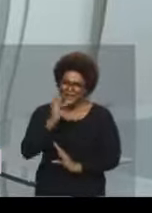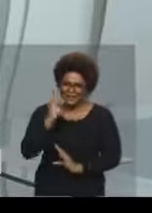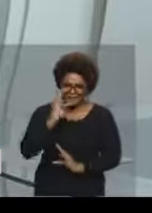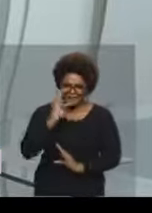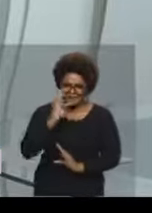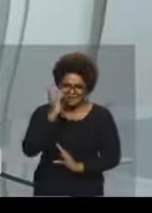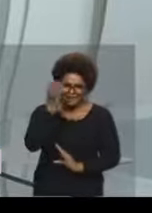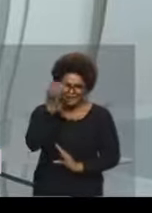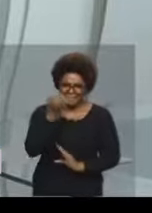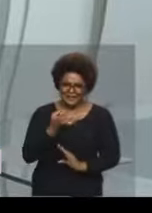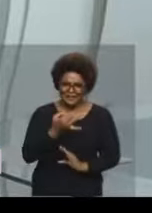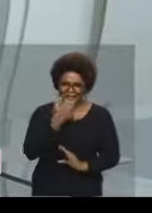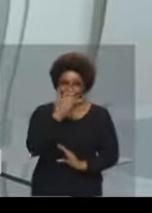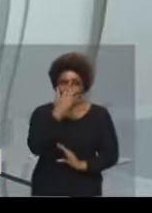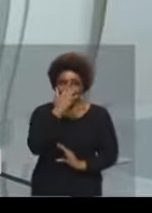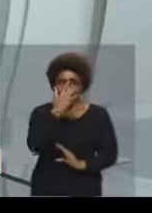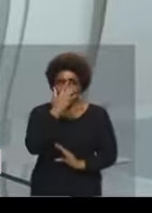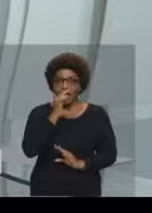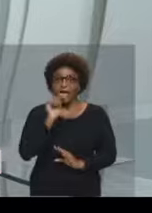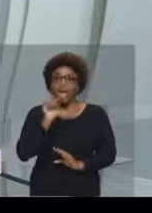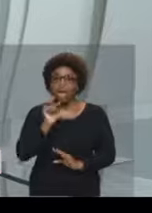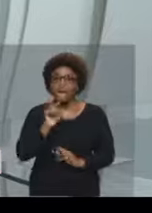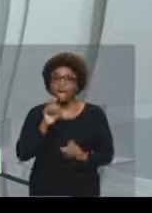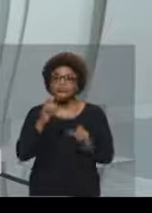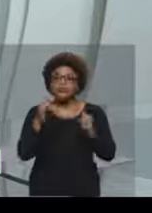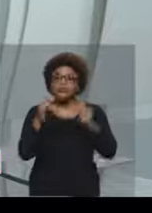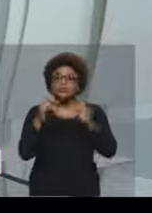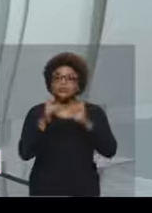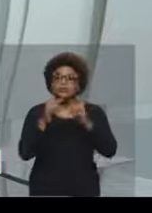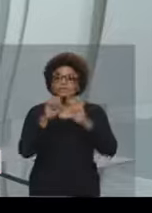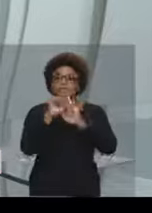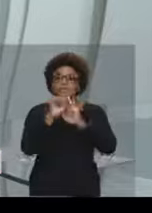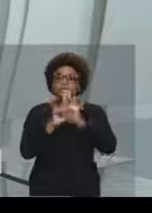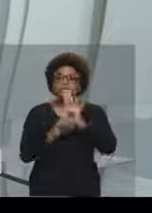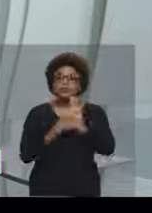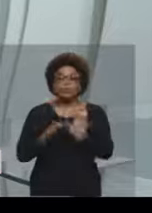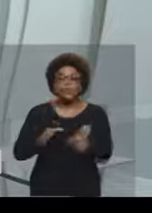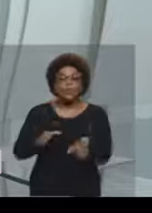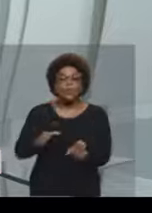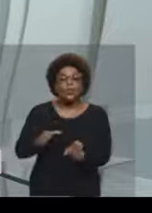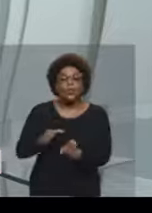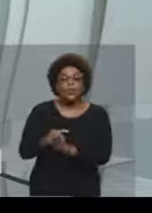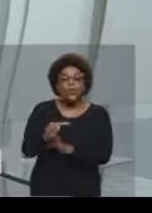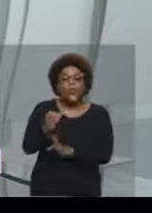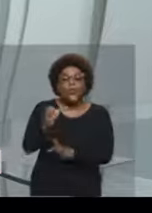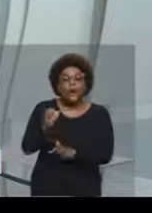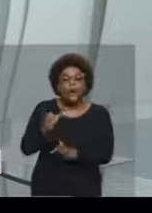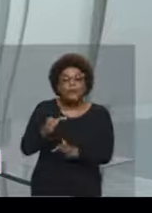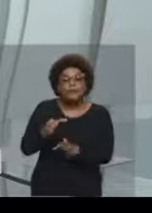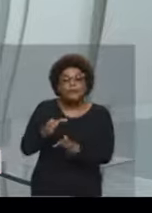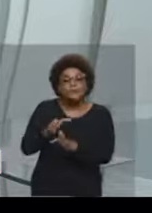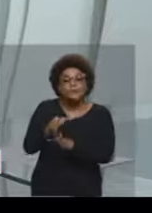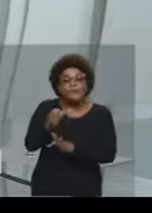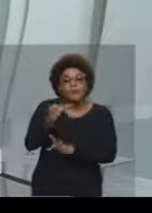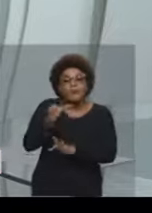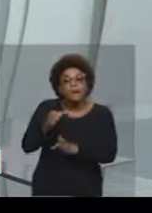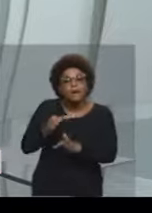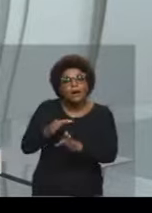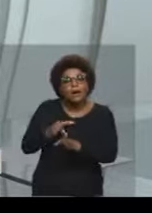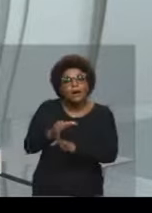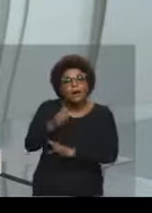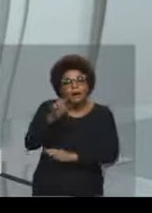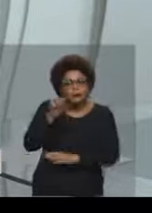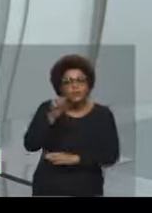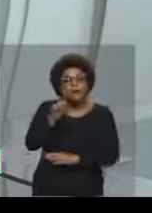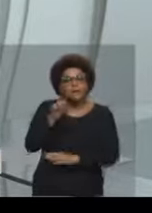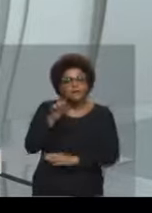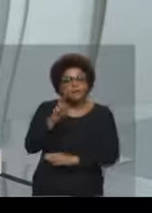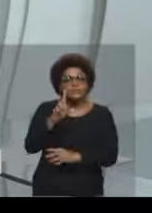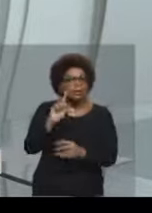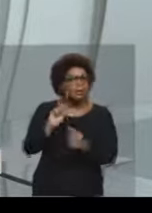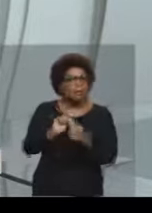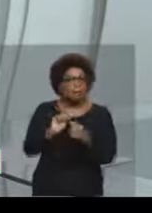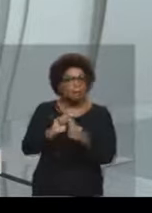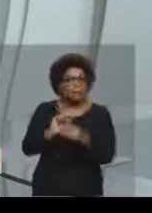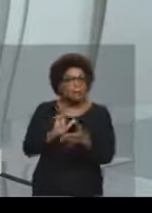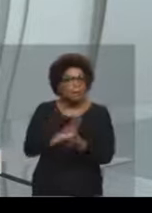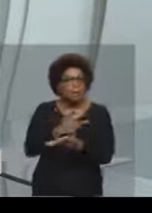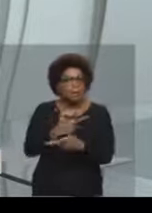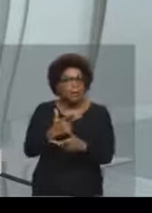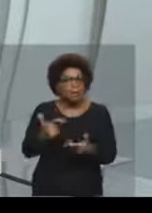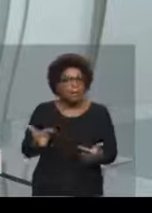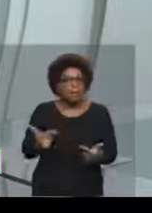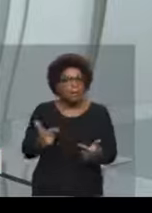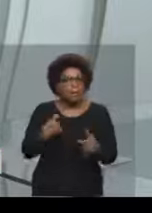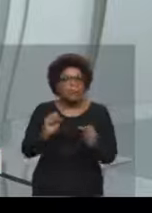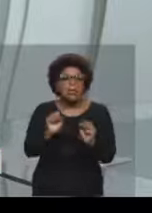nos orientar, né, na realização de algo. Esse algo pode ser uma receita, né? Você